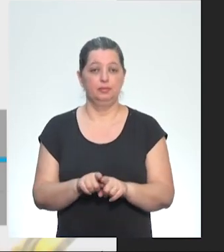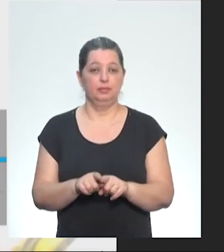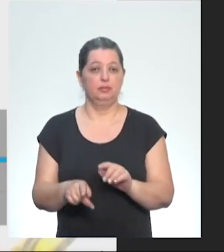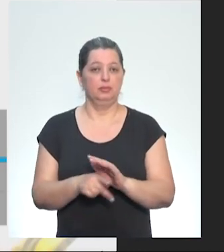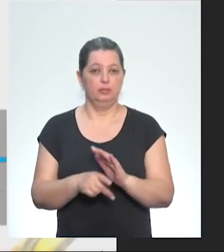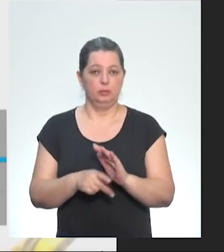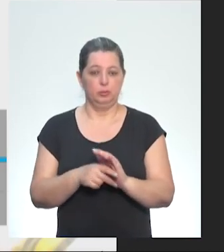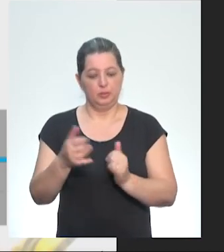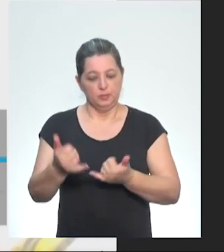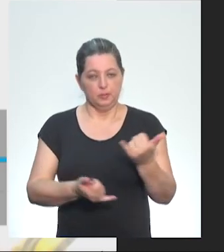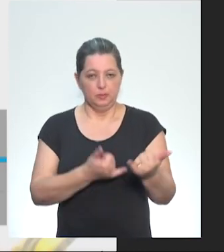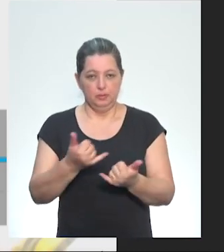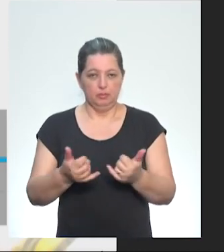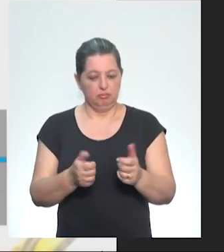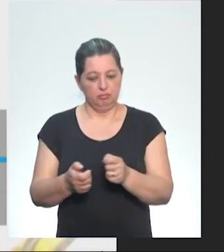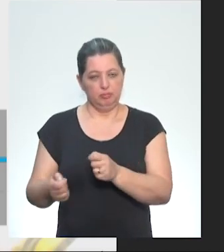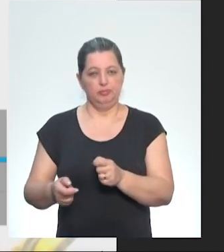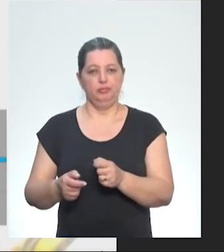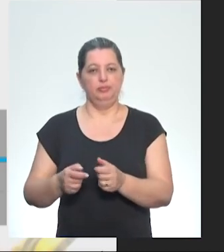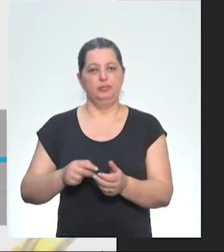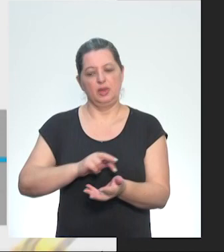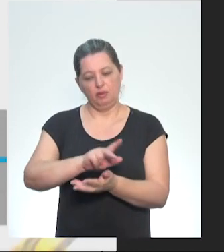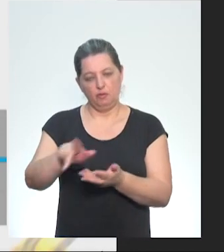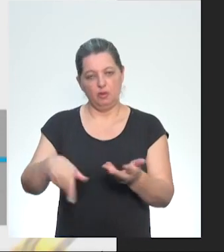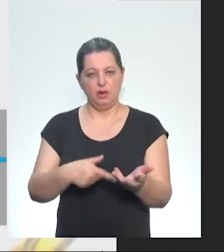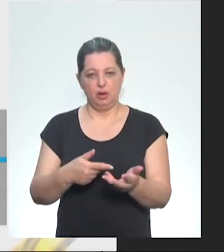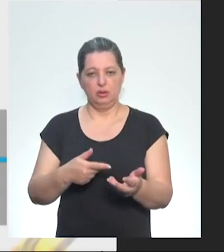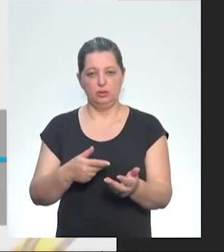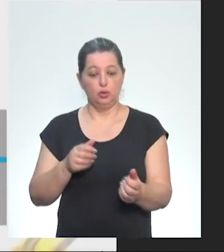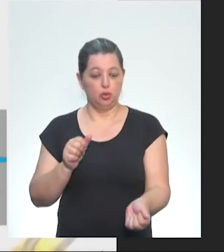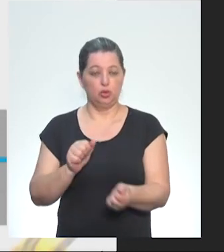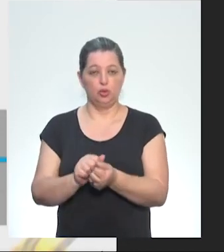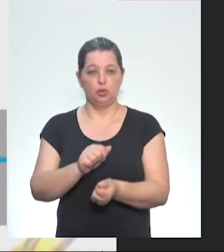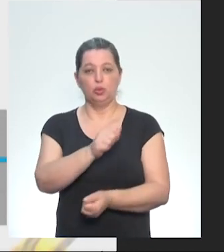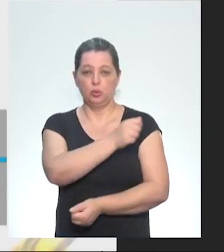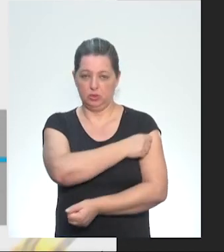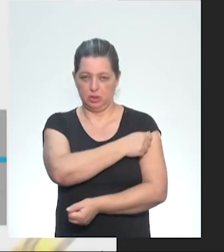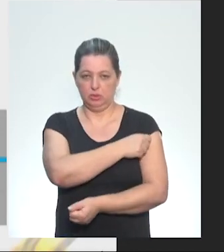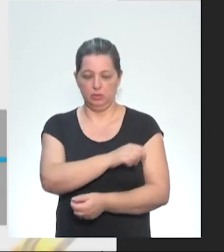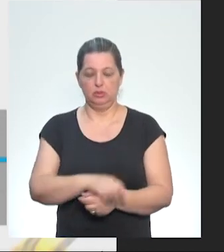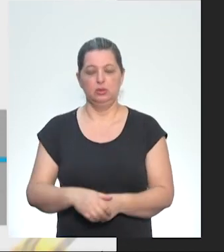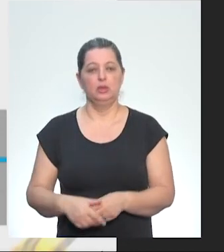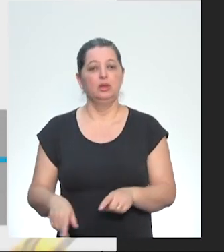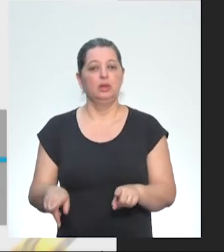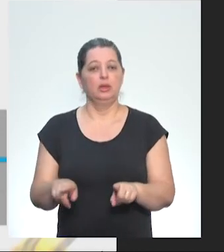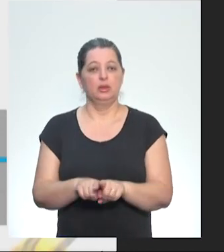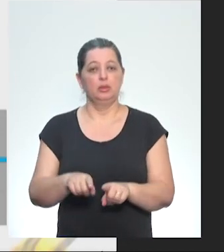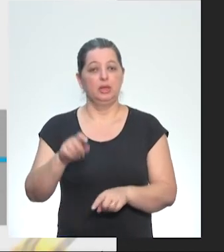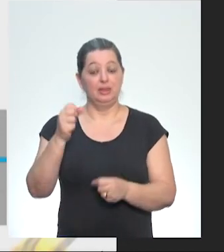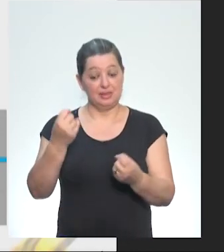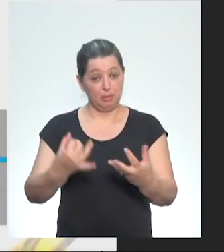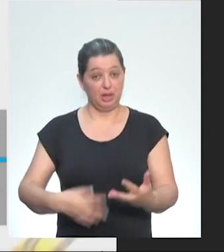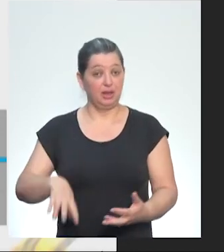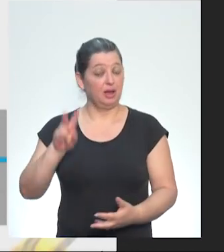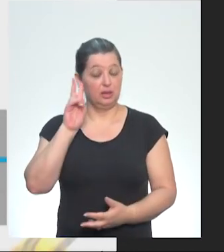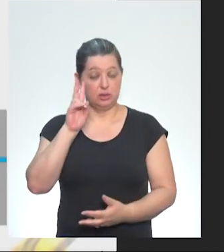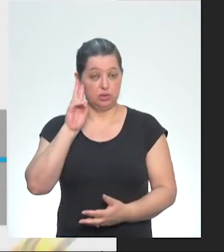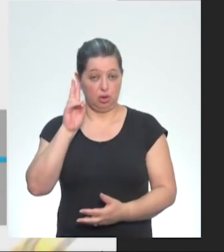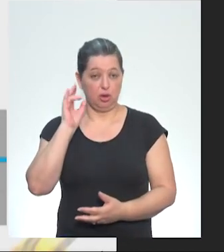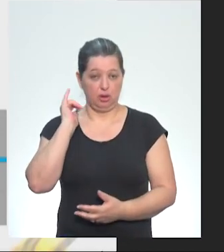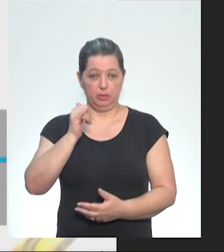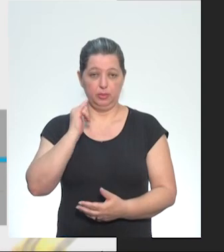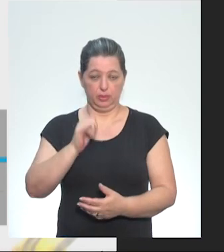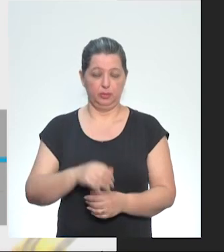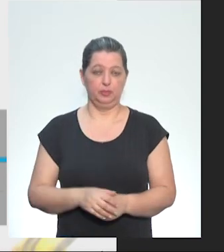esses jogos, né, construir esses jogos com os estudantes e também contar essa história que muitas vezes não é contada, né? A gente tem esse